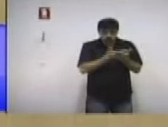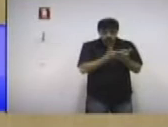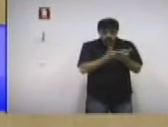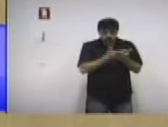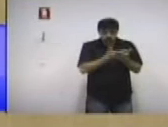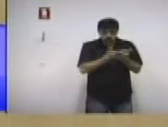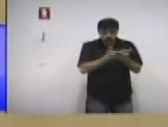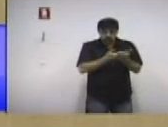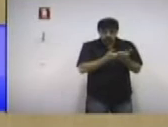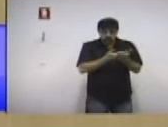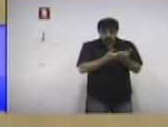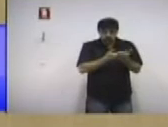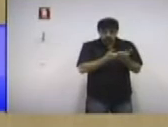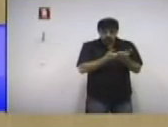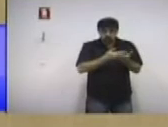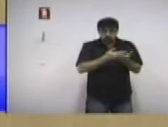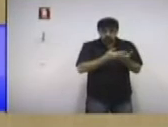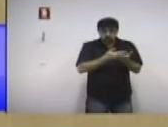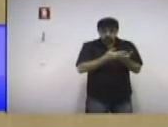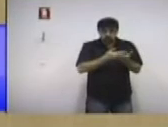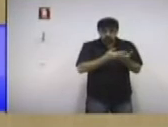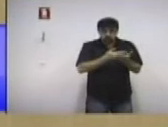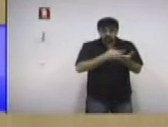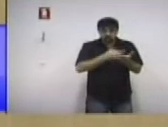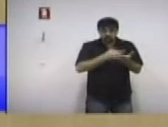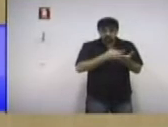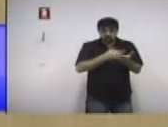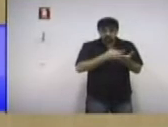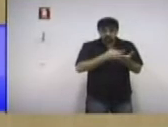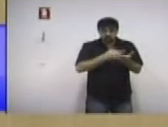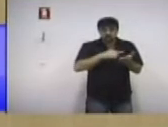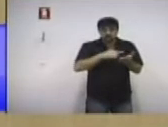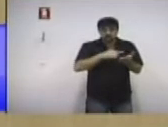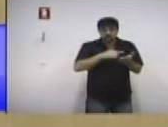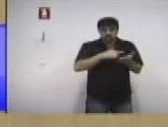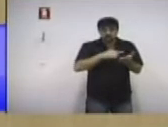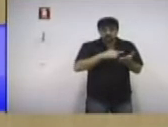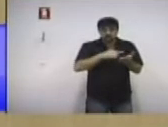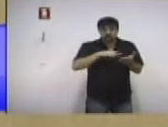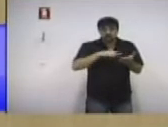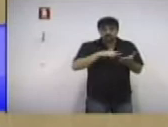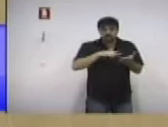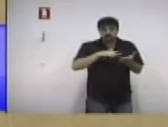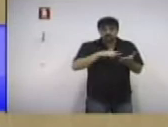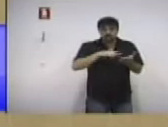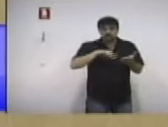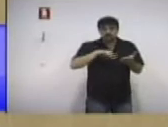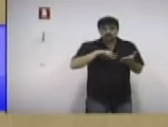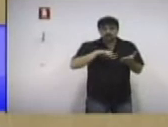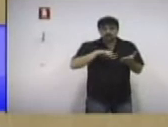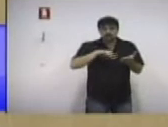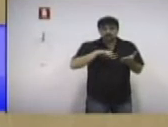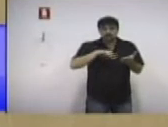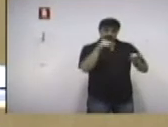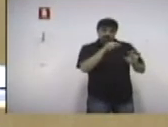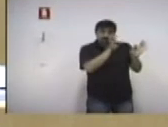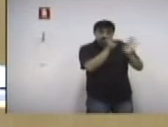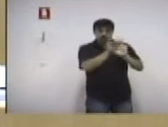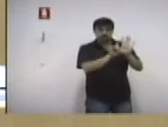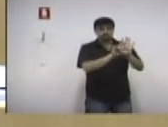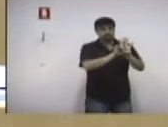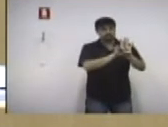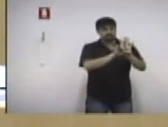mas não posso deixar de me pronunciar viu respeito voto de cada um dos Senhores mas quanto ao projeto de